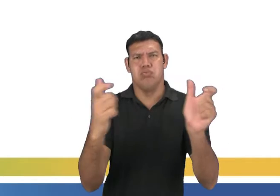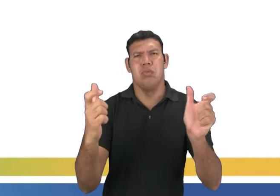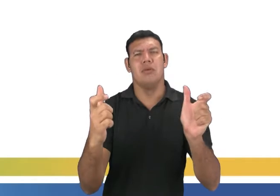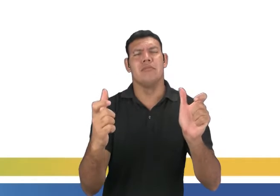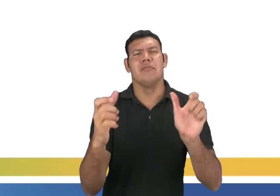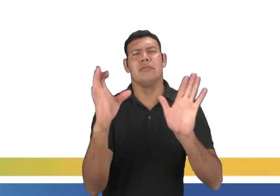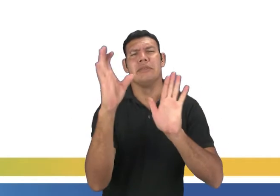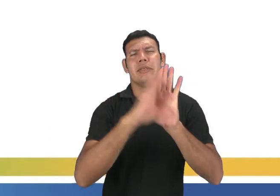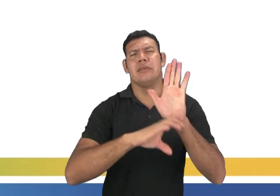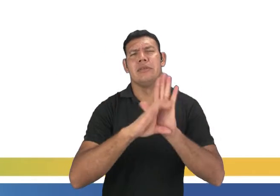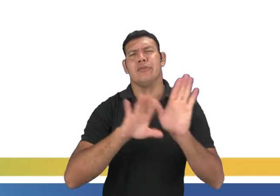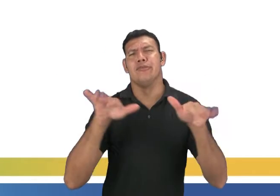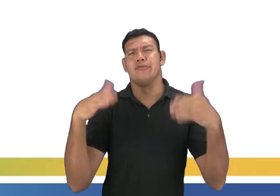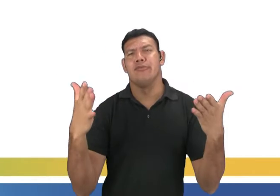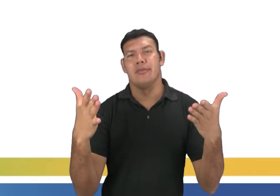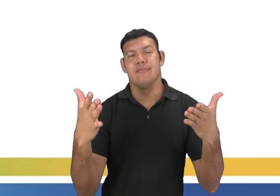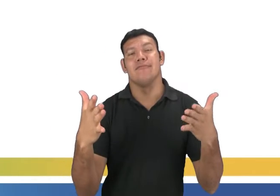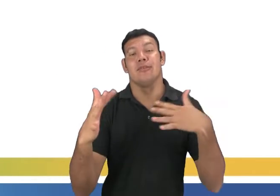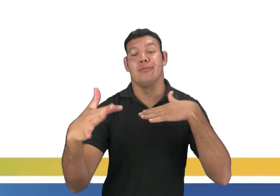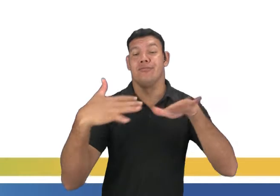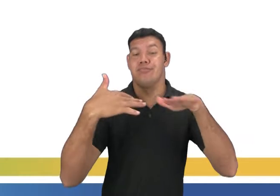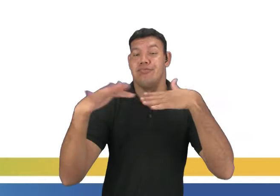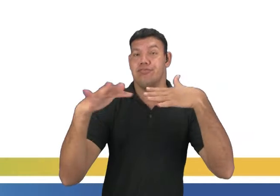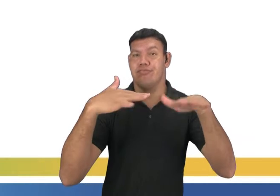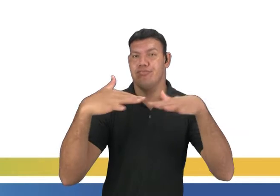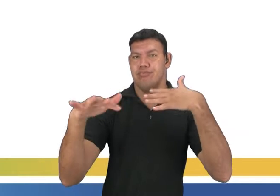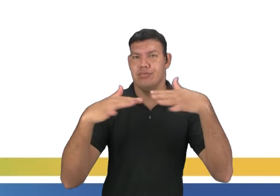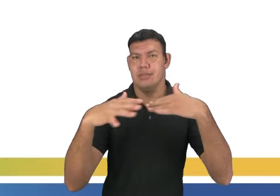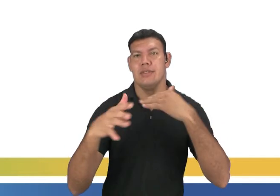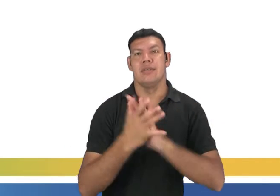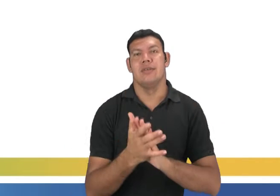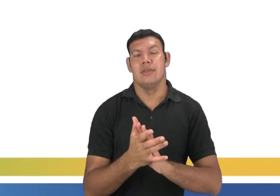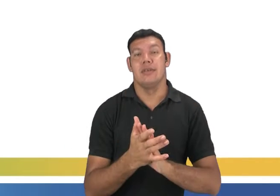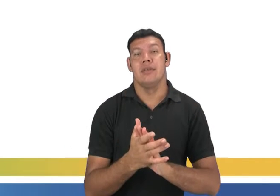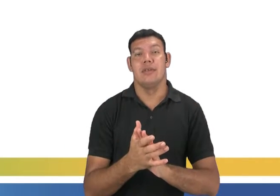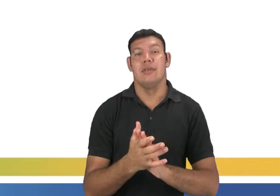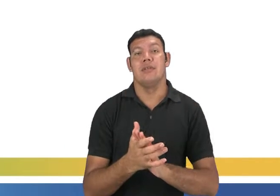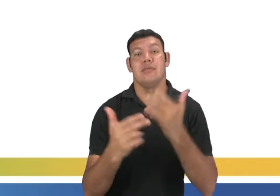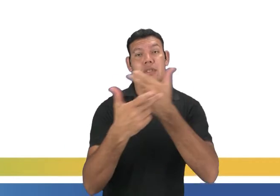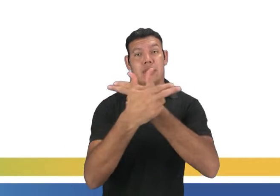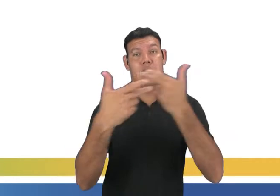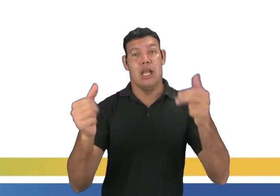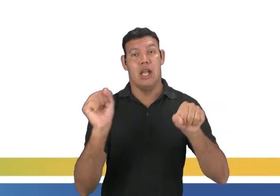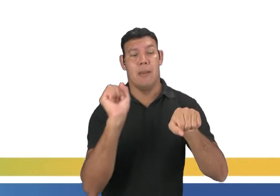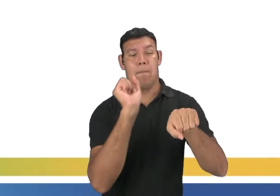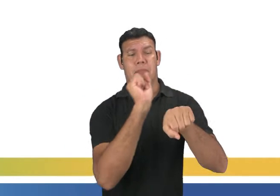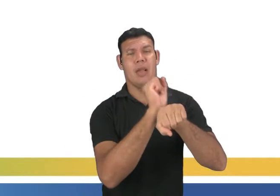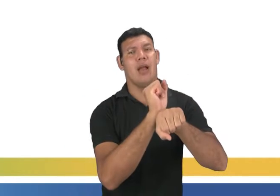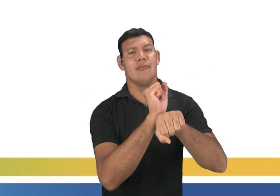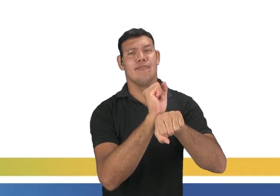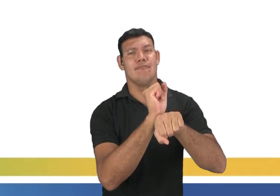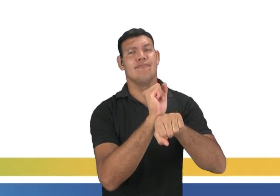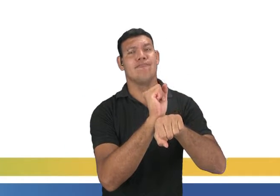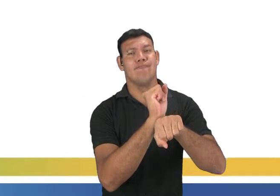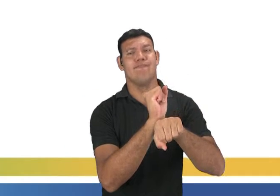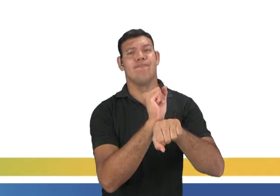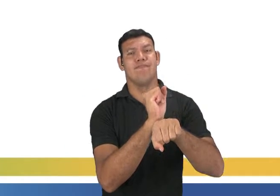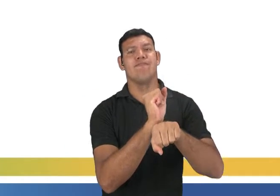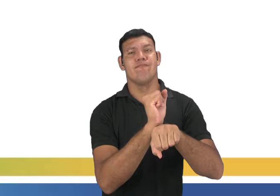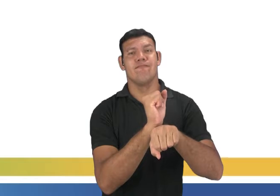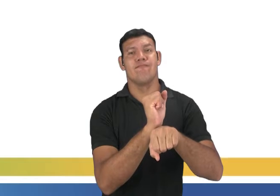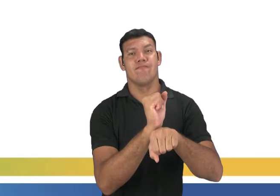de uma onda? É uma perturbação, pessoal, em um objeto que está ali de forma pacífica, calmo. Uma